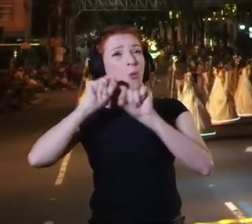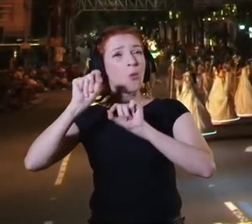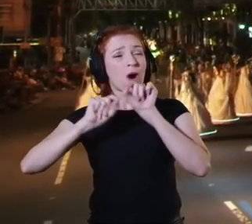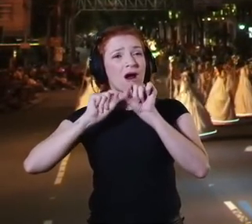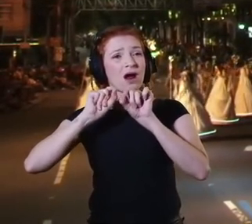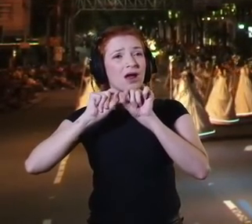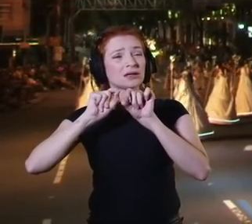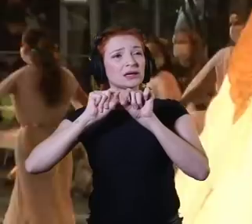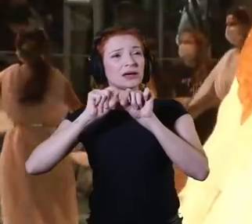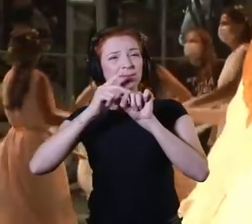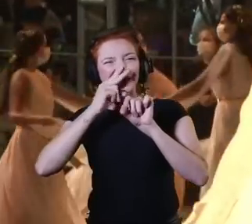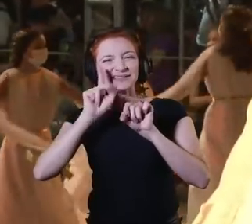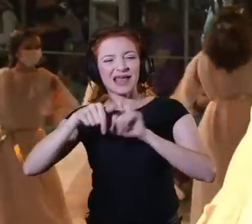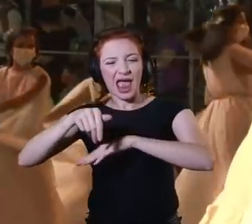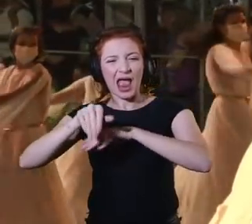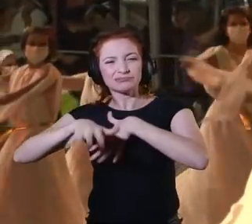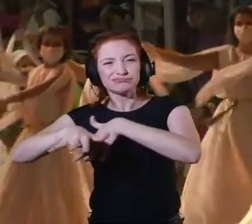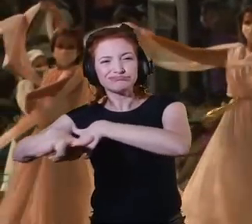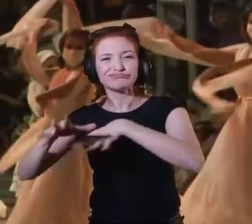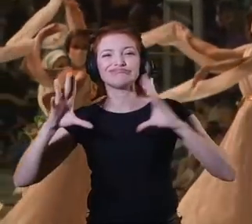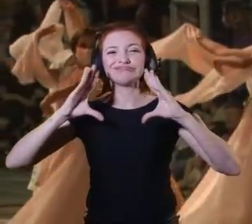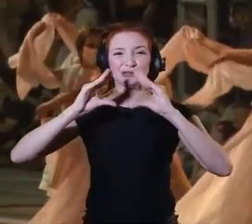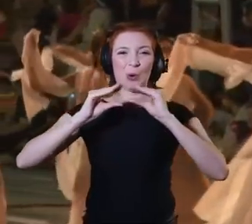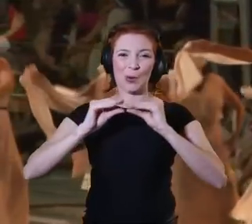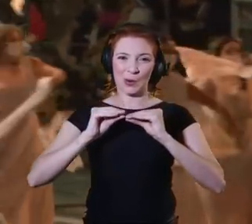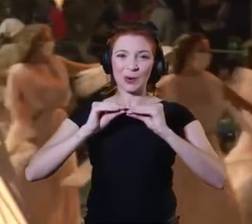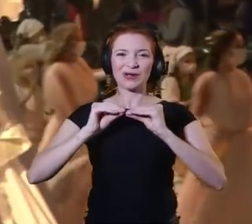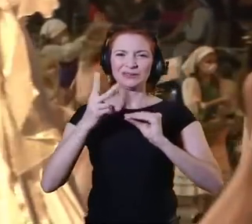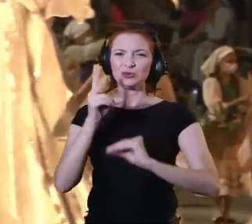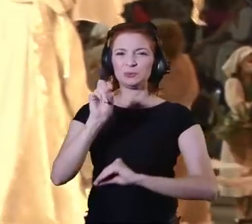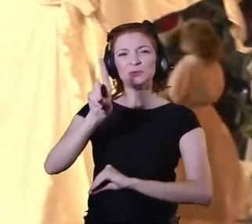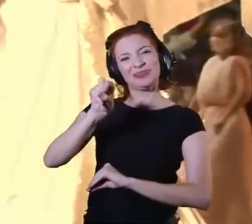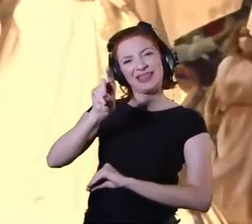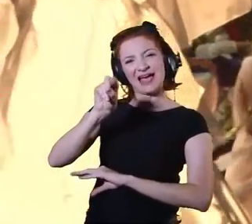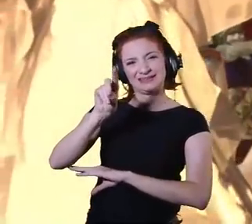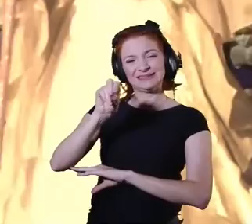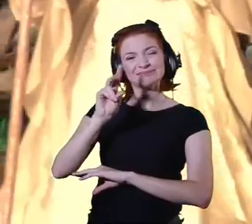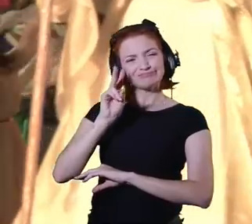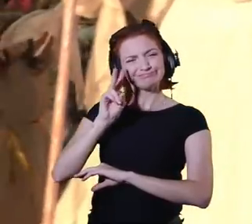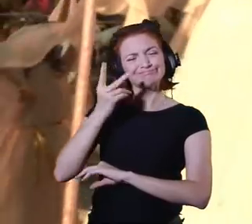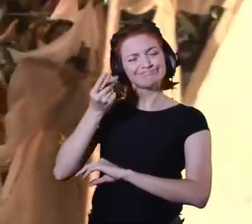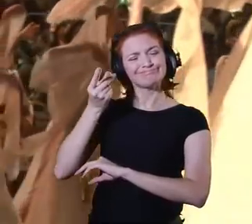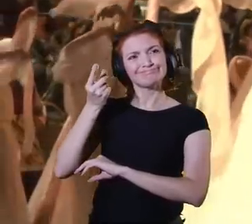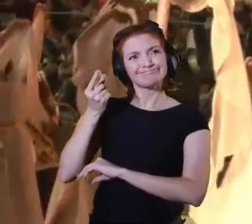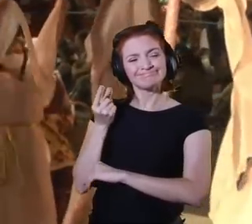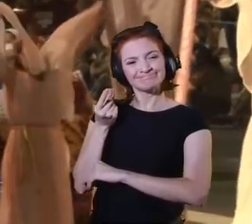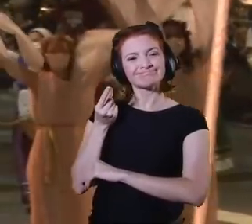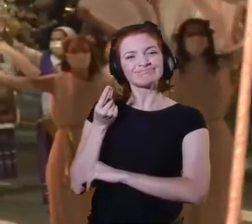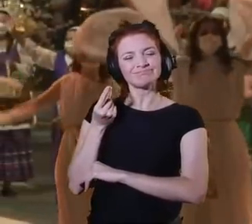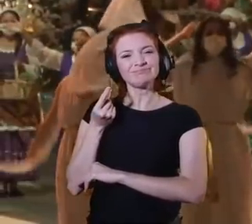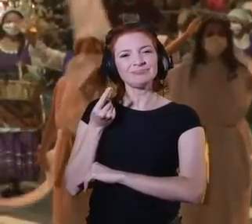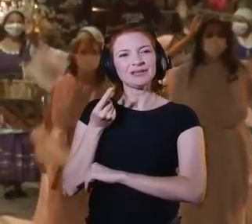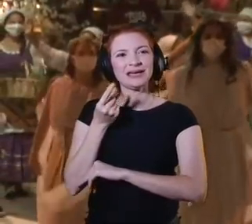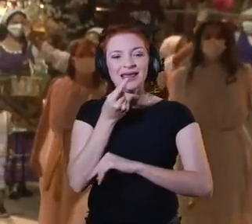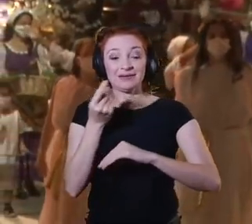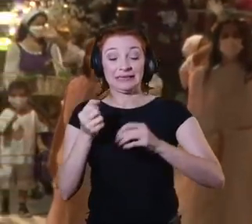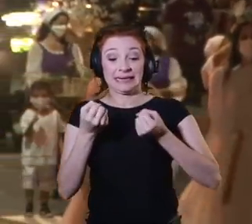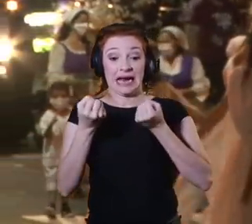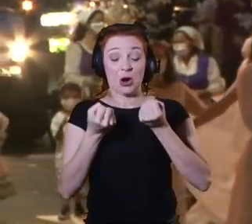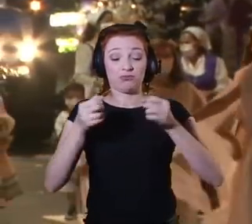edições do desfile noturno da Festa da Uva, da edição de 2010, no qual nós viemos, em vez de vir em cima do